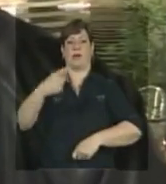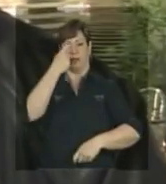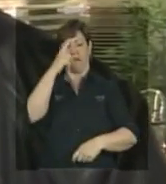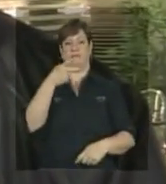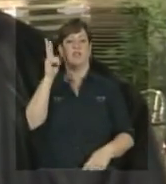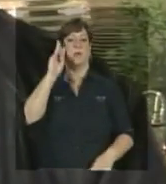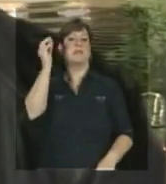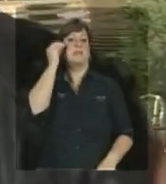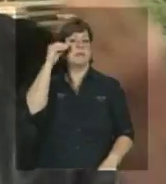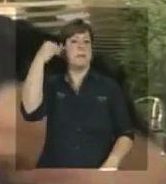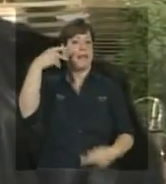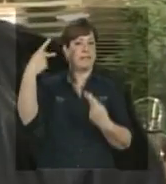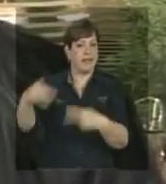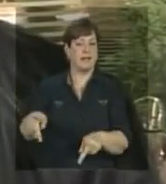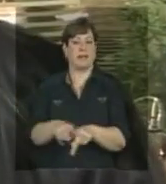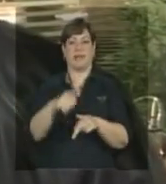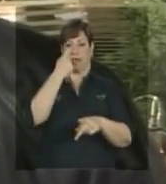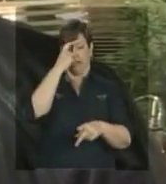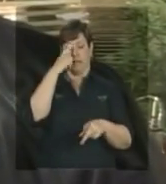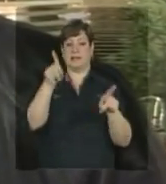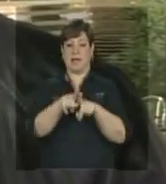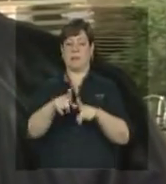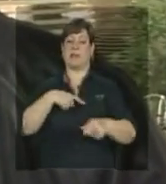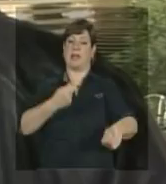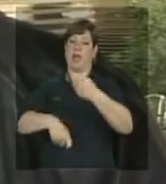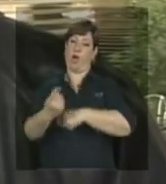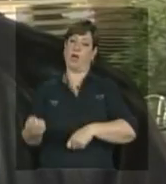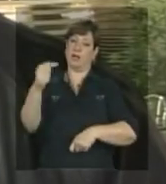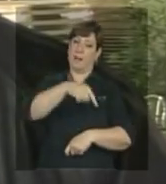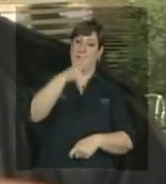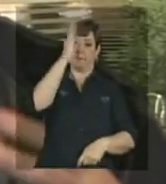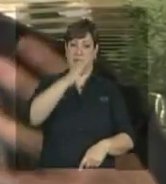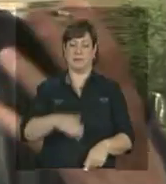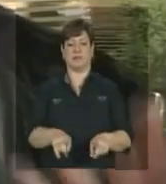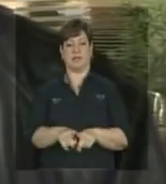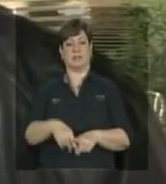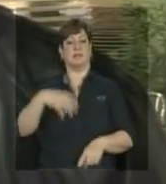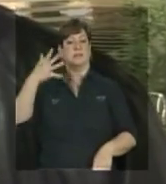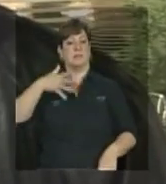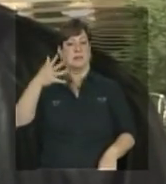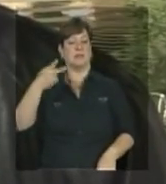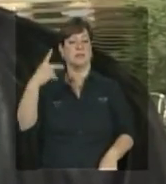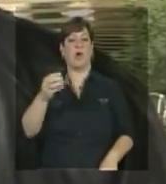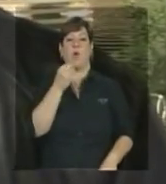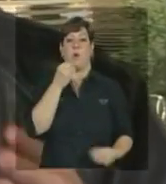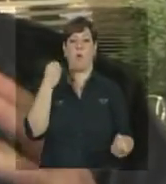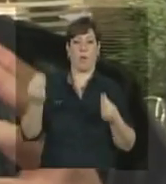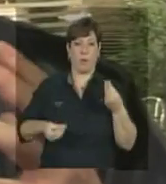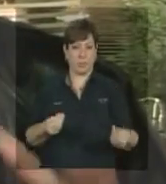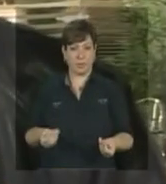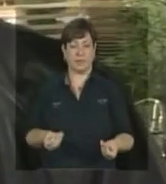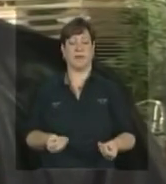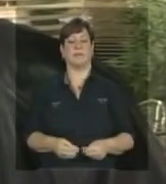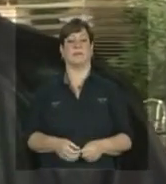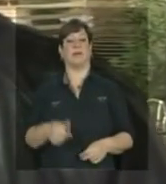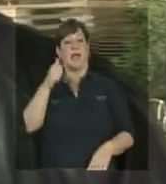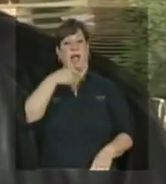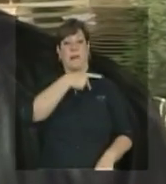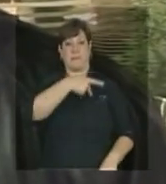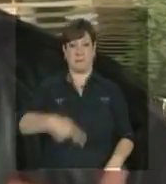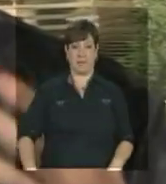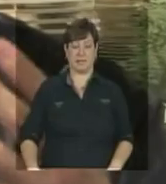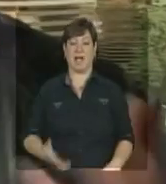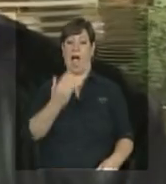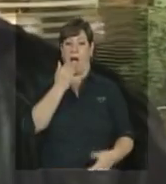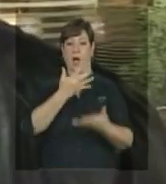da sua experiência, indianos que já também têm negócio no Brasil e também falando das suas oportunidades. A presidenta